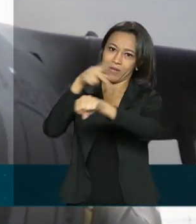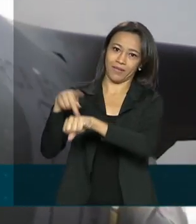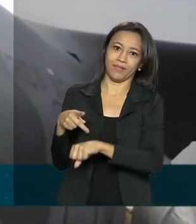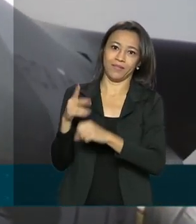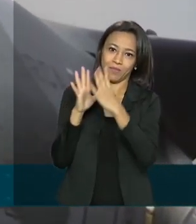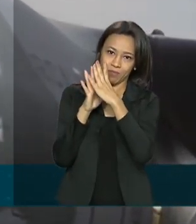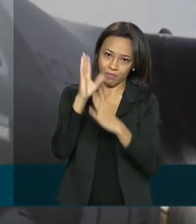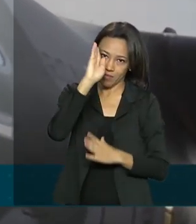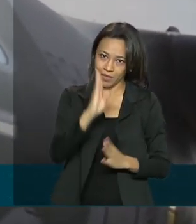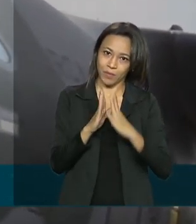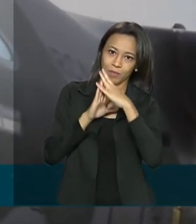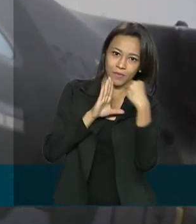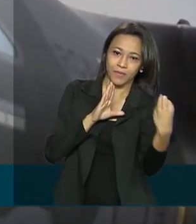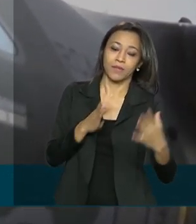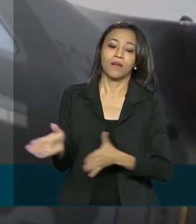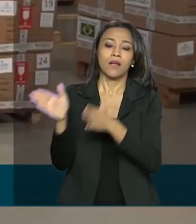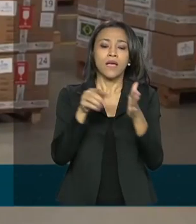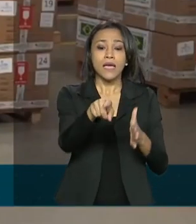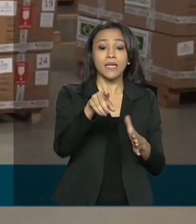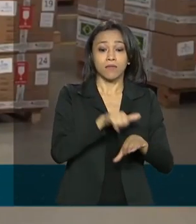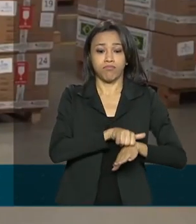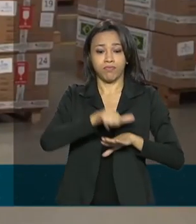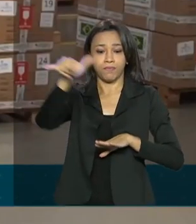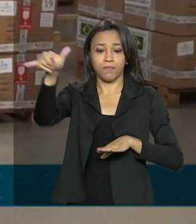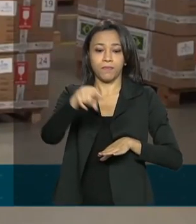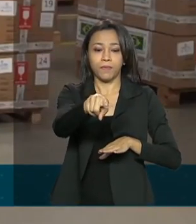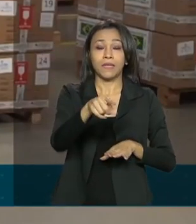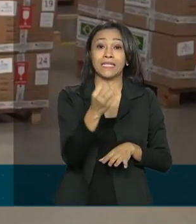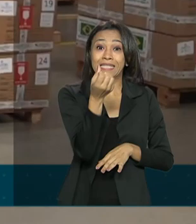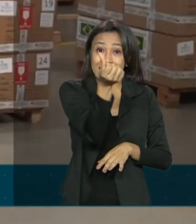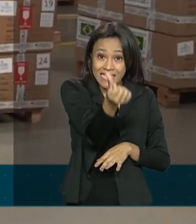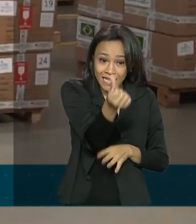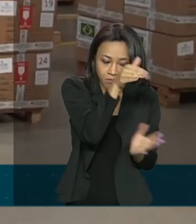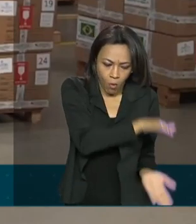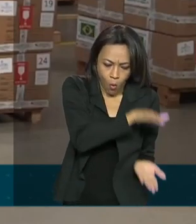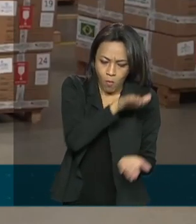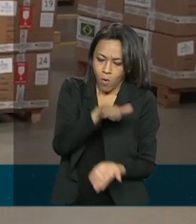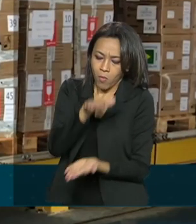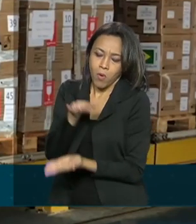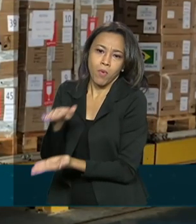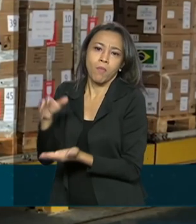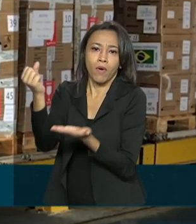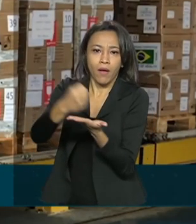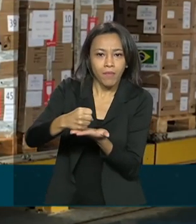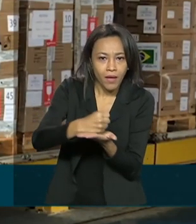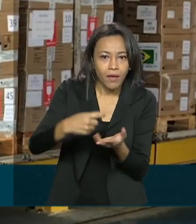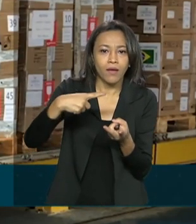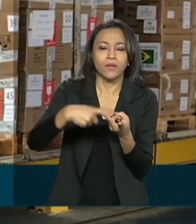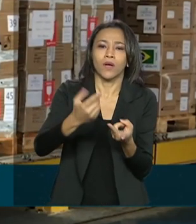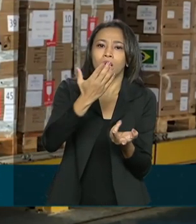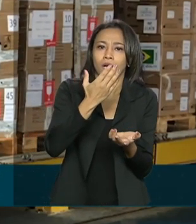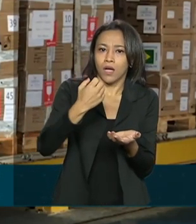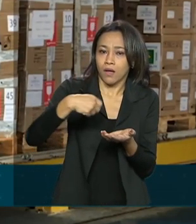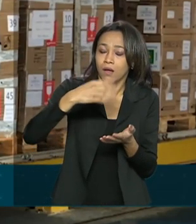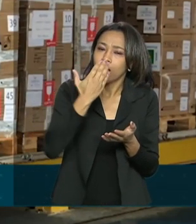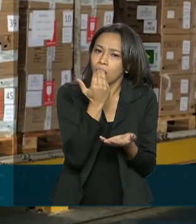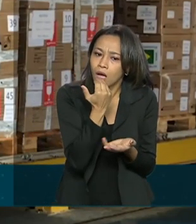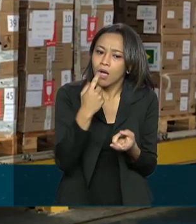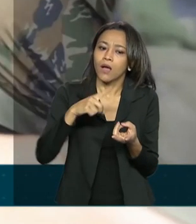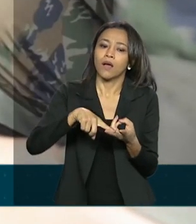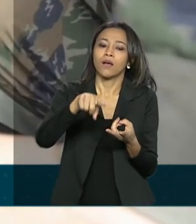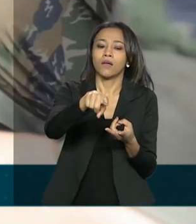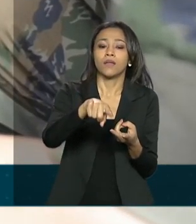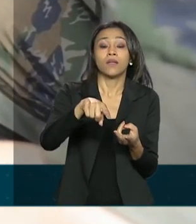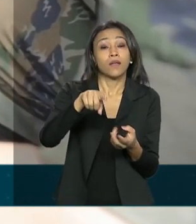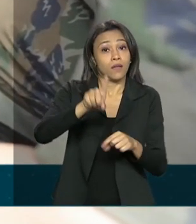aeronave KC-390 leva 6 toneladas de medicamentos, insumos e alimentos, doados pelo governo